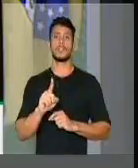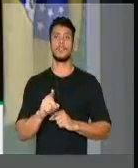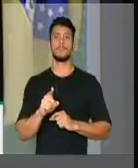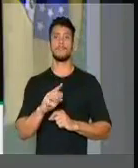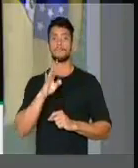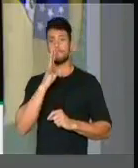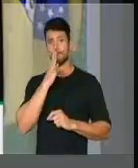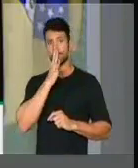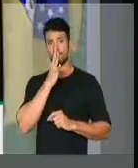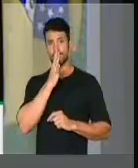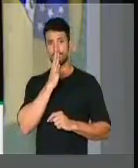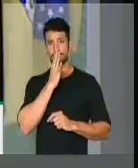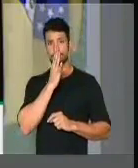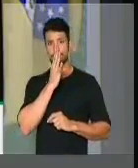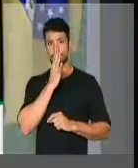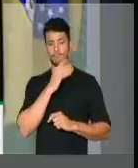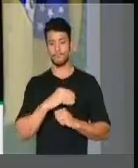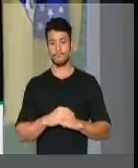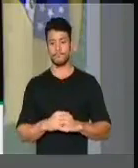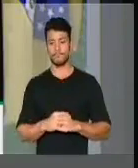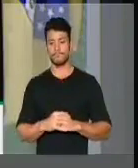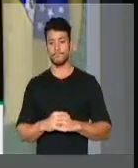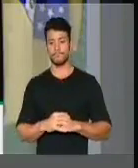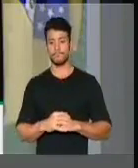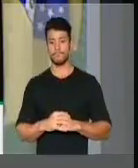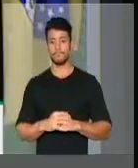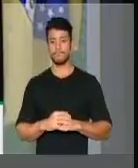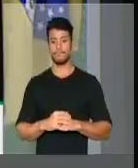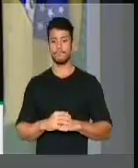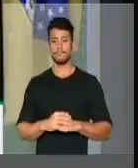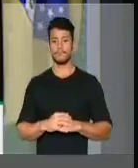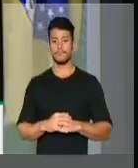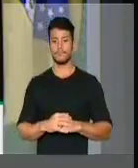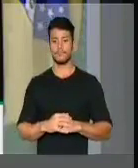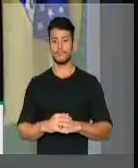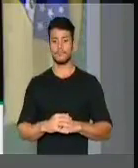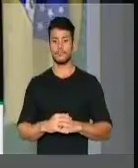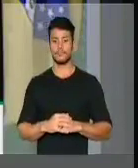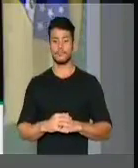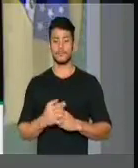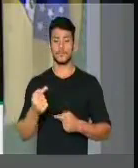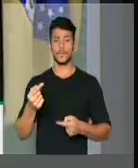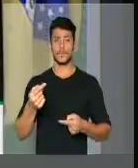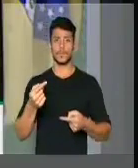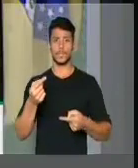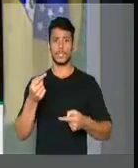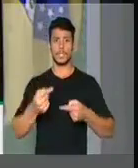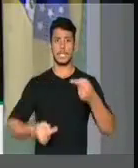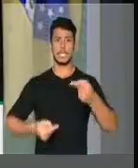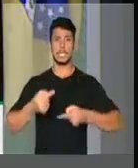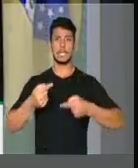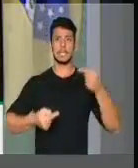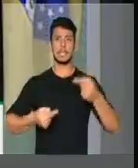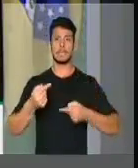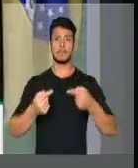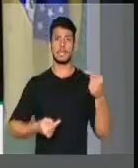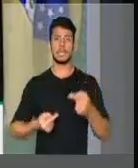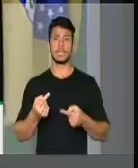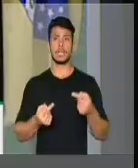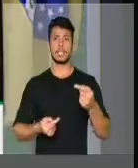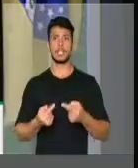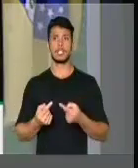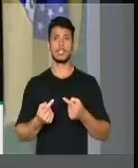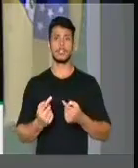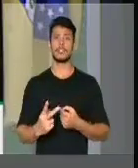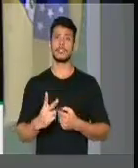de assistir na União Nacional de Estudantes, o famoso debate entre então